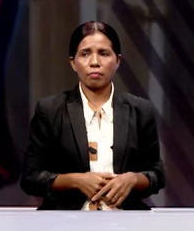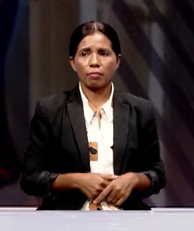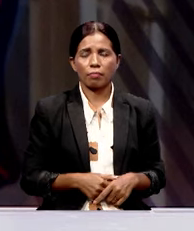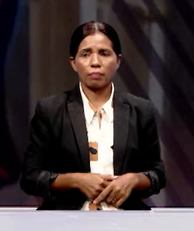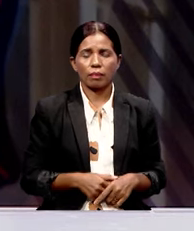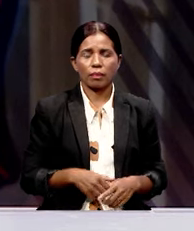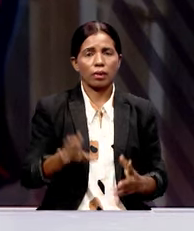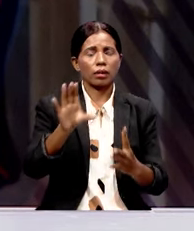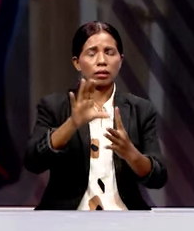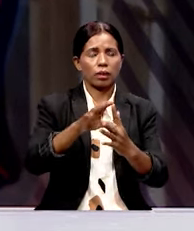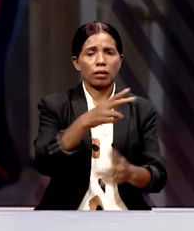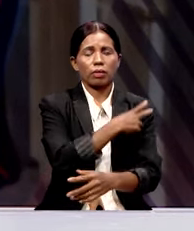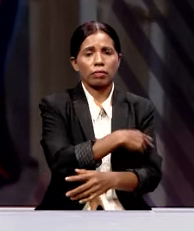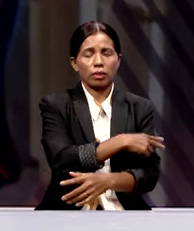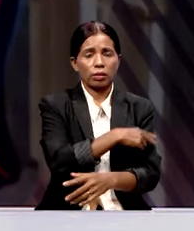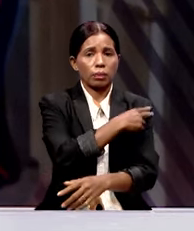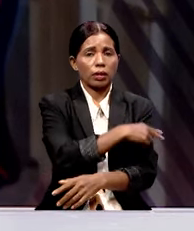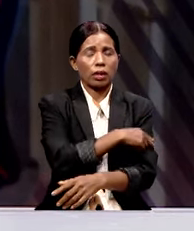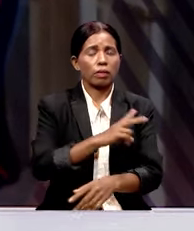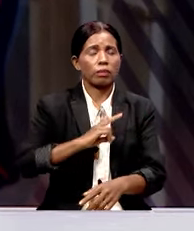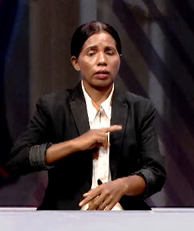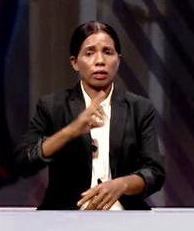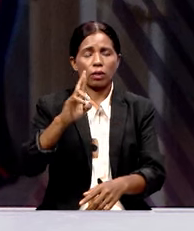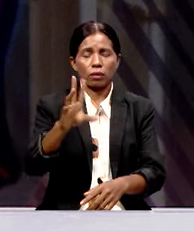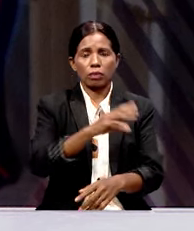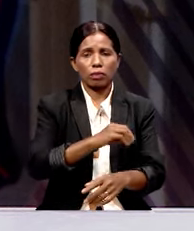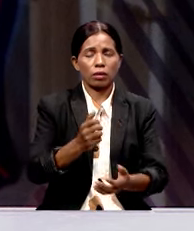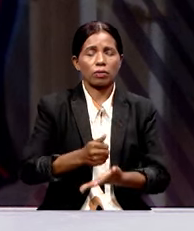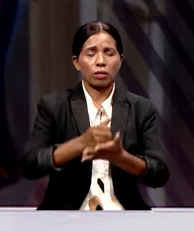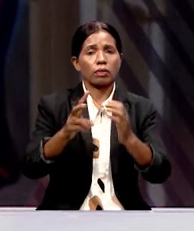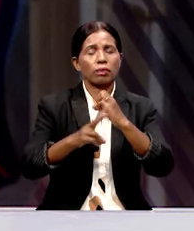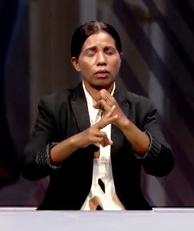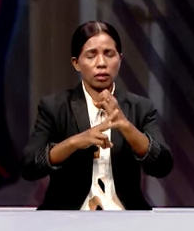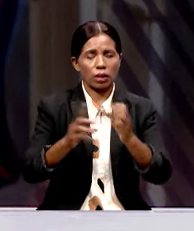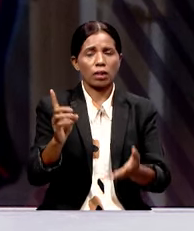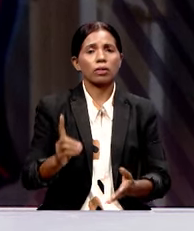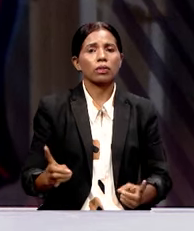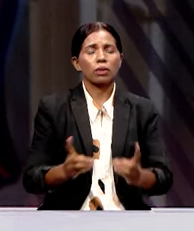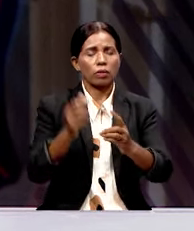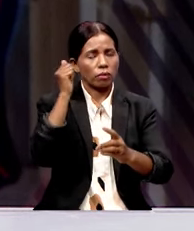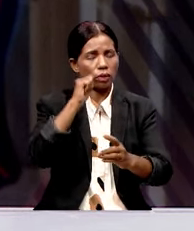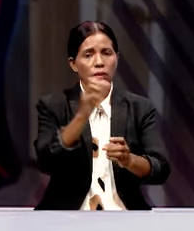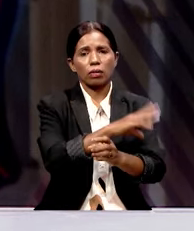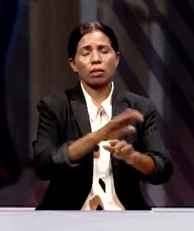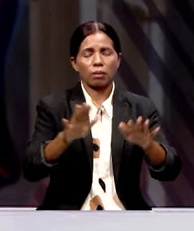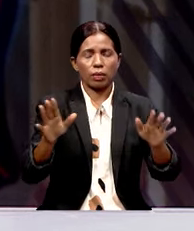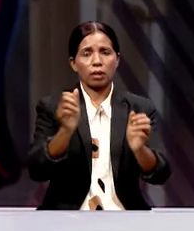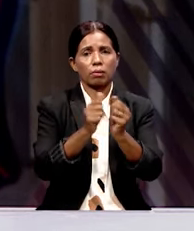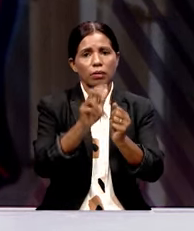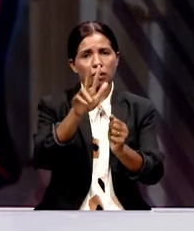Centro de Internamento Veracruz, halo na atendimento, uma vítima russa violência sobre o feto no labaric atustalorecem.